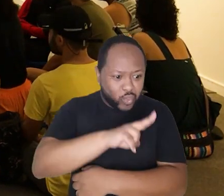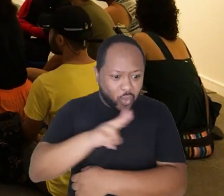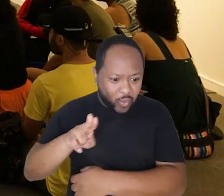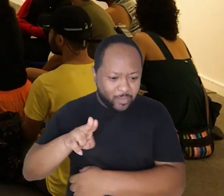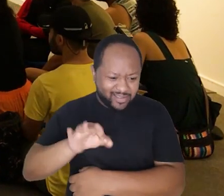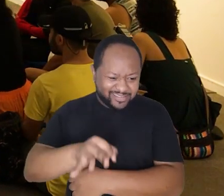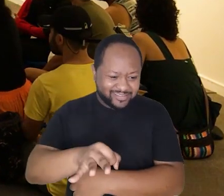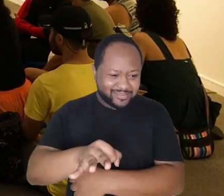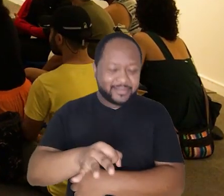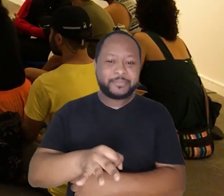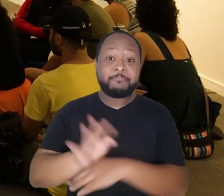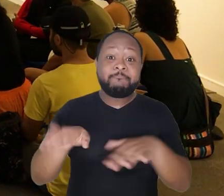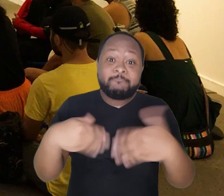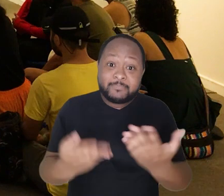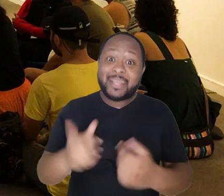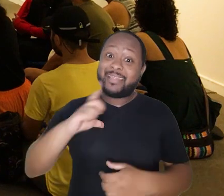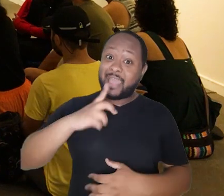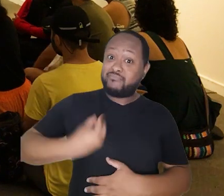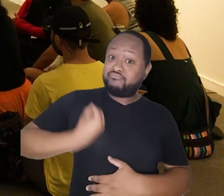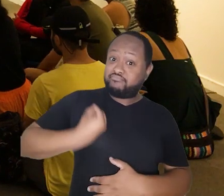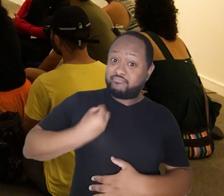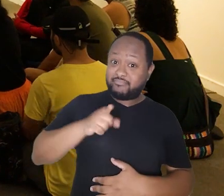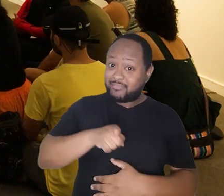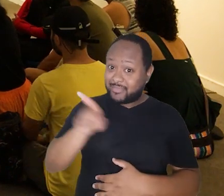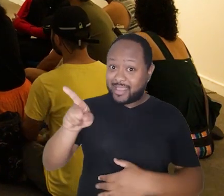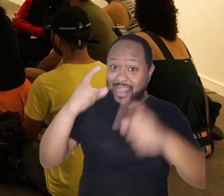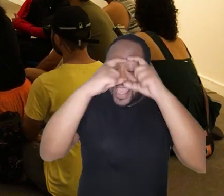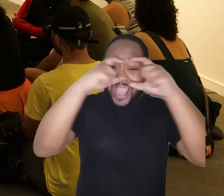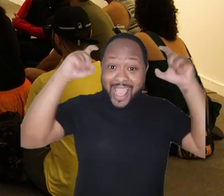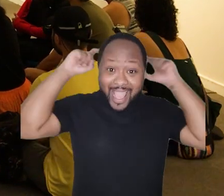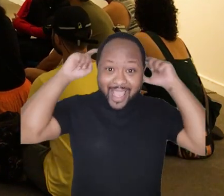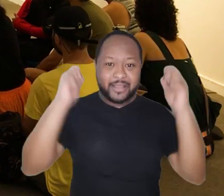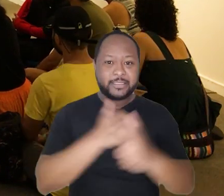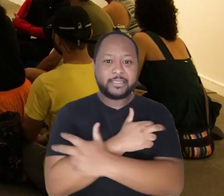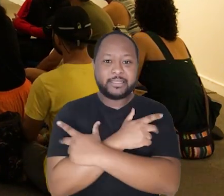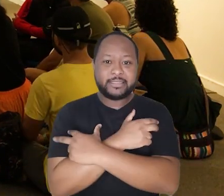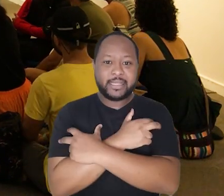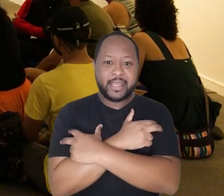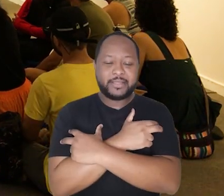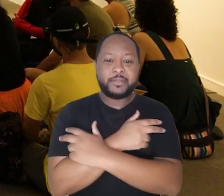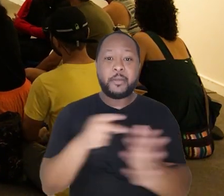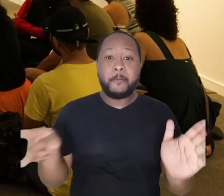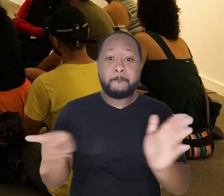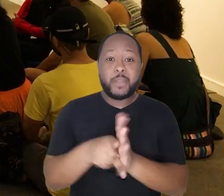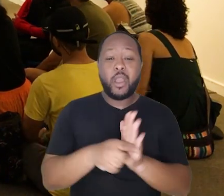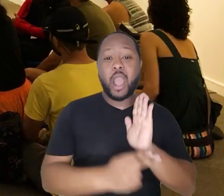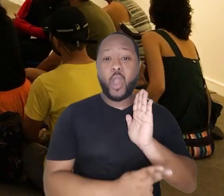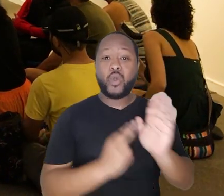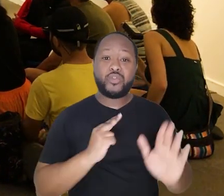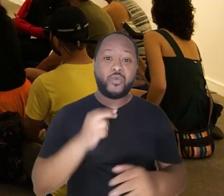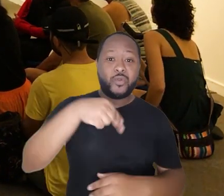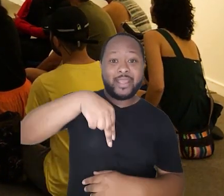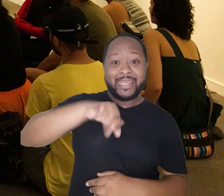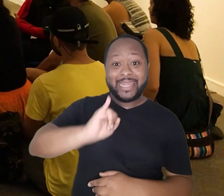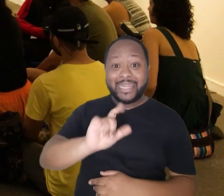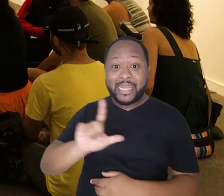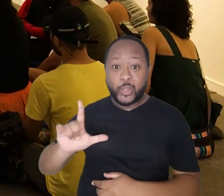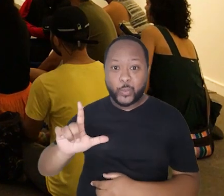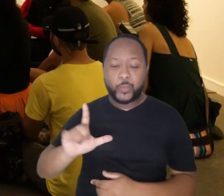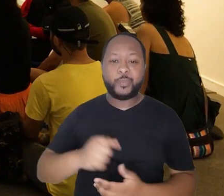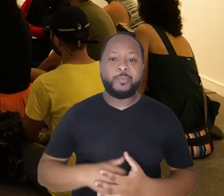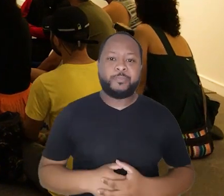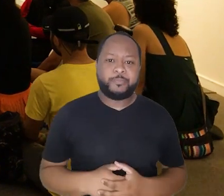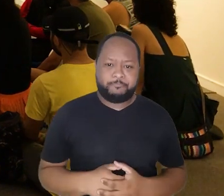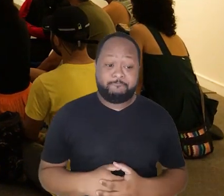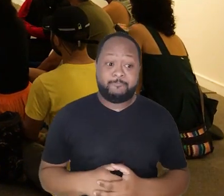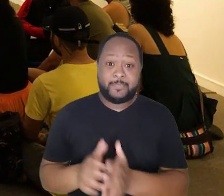Então. E aí aparece o Anansi lá também, nas histórias do Neil Gaiman, por exemplo. Mas agora eu vou contar para vocês uma história que não